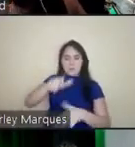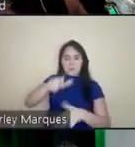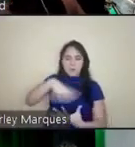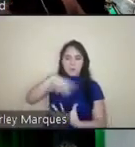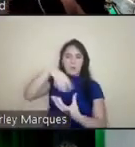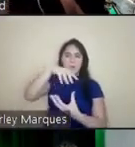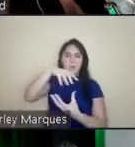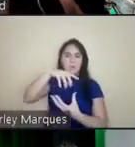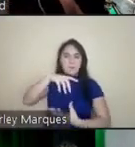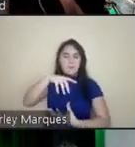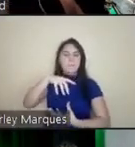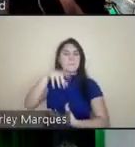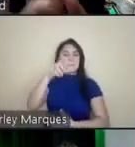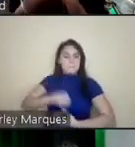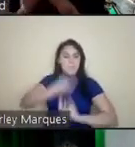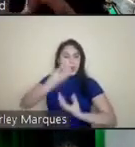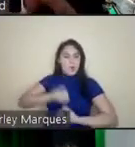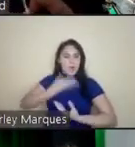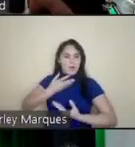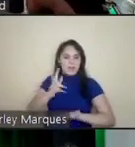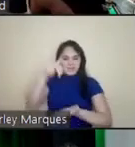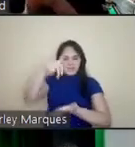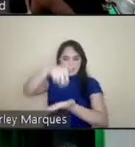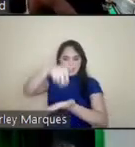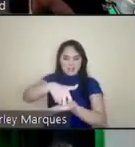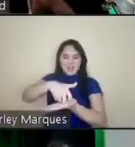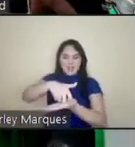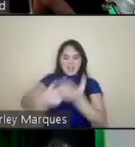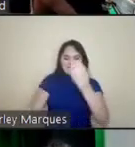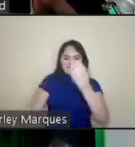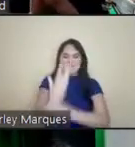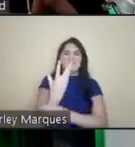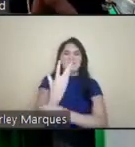e crie. Eita, pô. Uau!